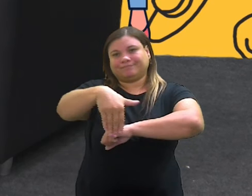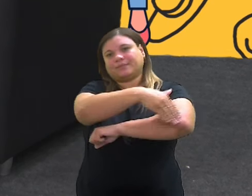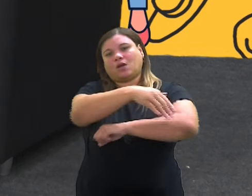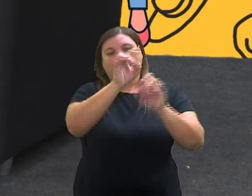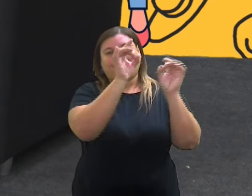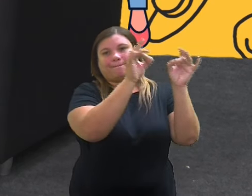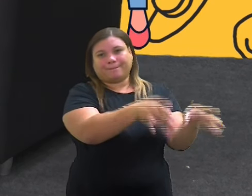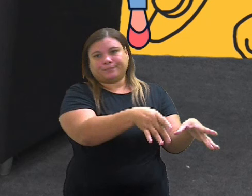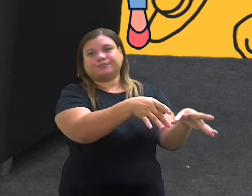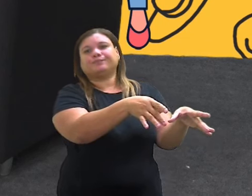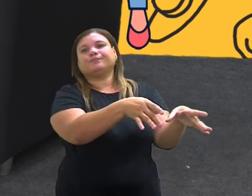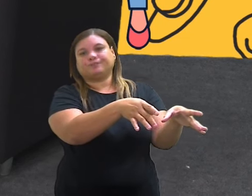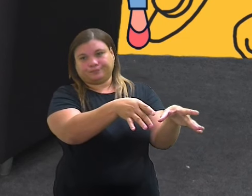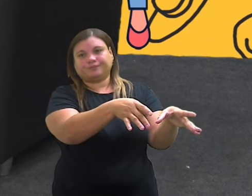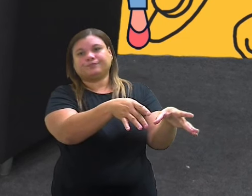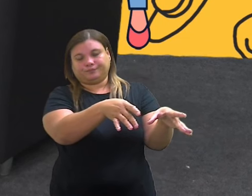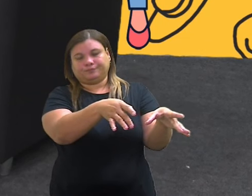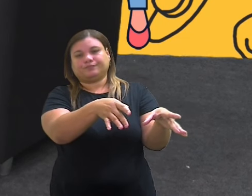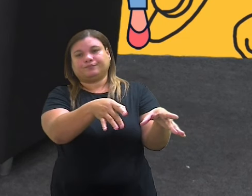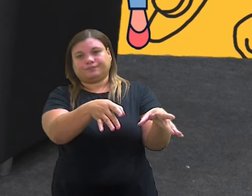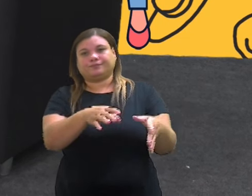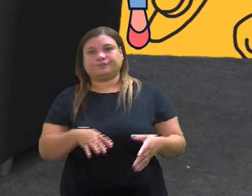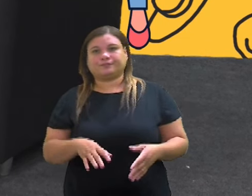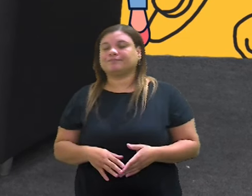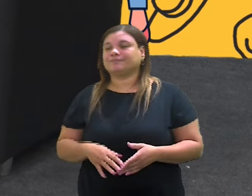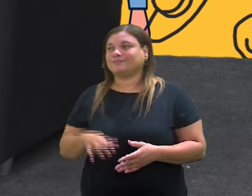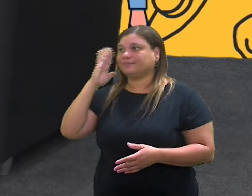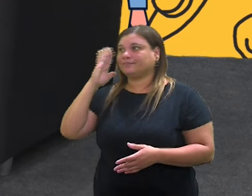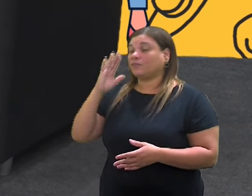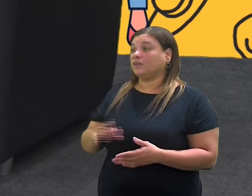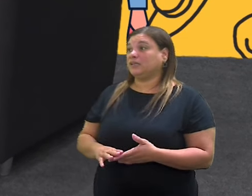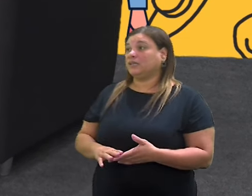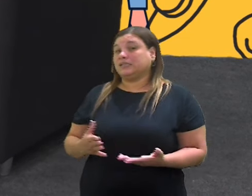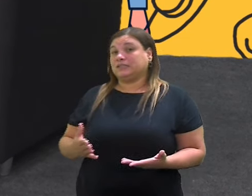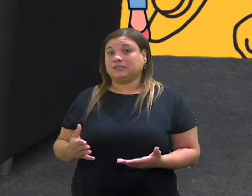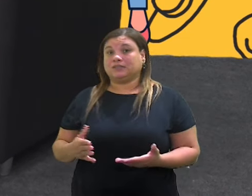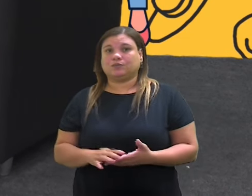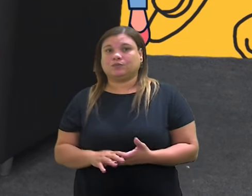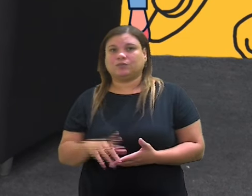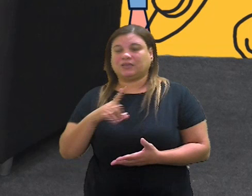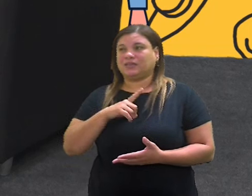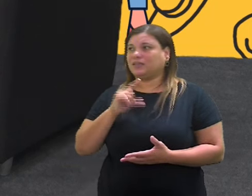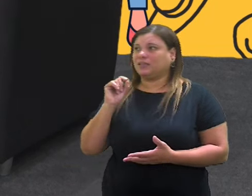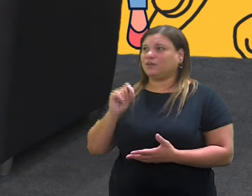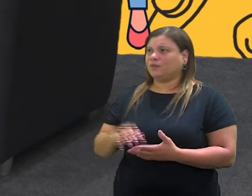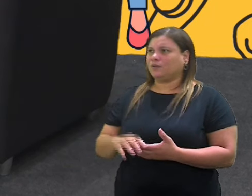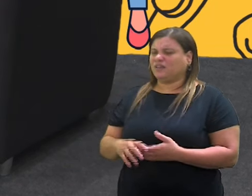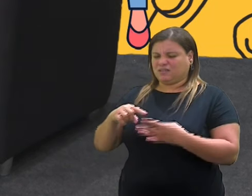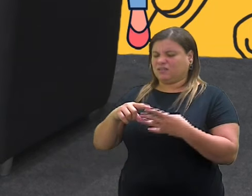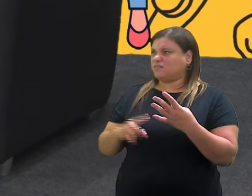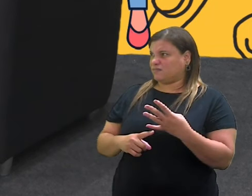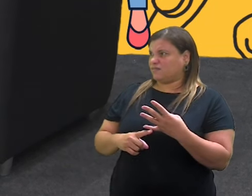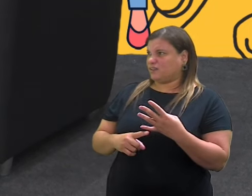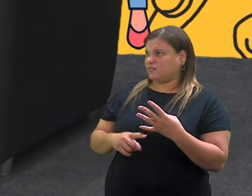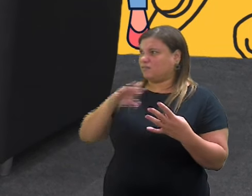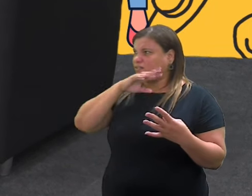Não busca, né? E deixa esse animal solto. É, né? Então, mas esses animais estão bem? Esses 4 que foram resgatados,